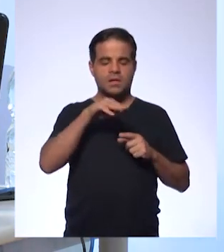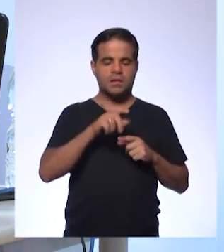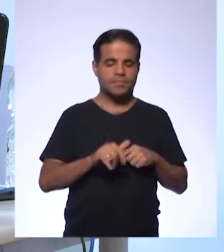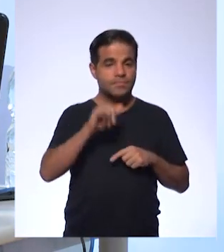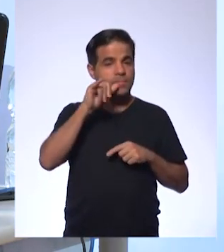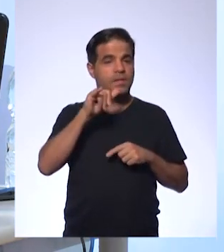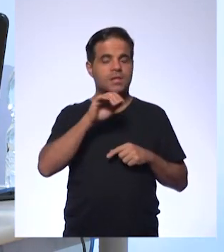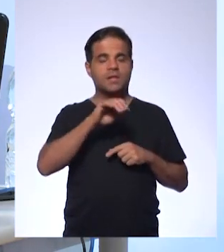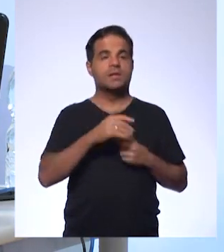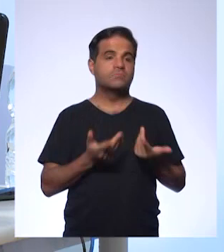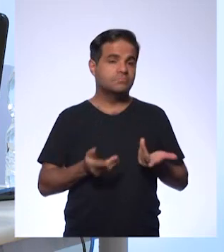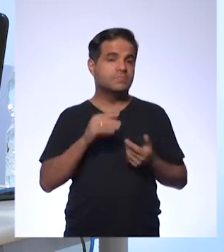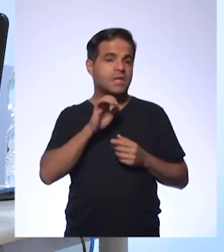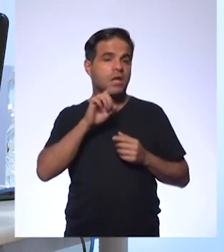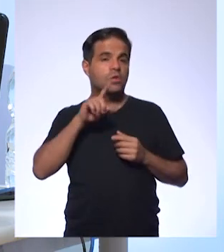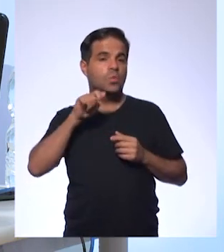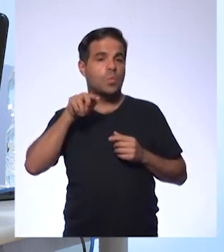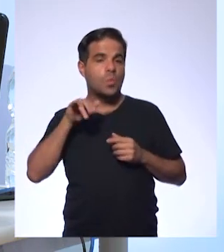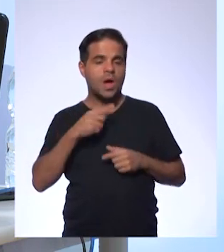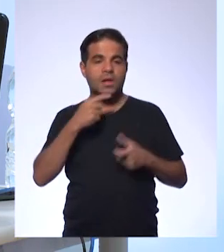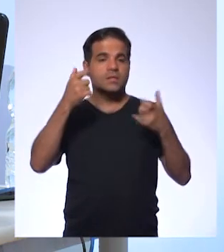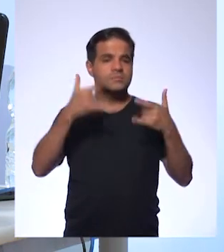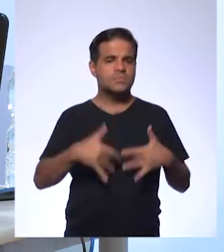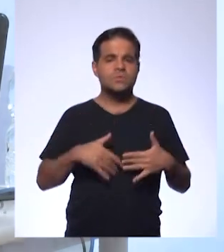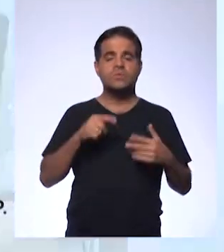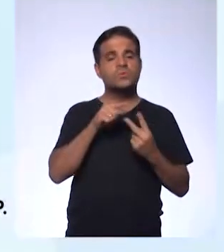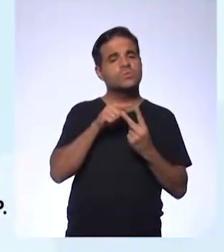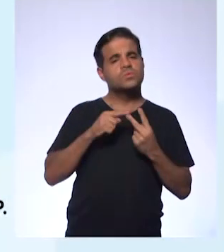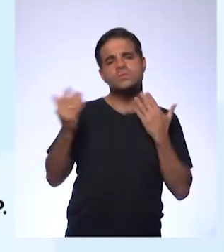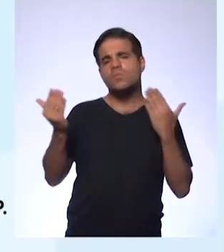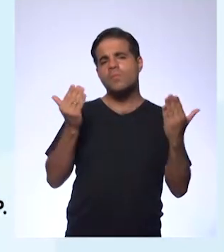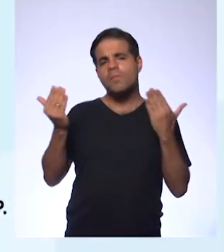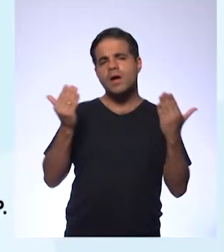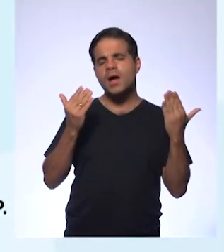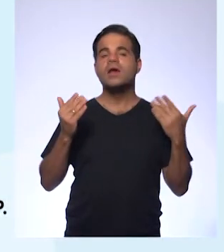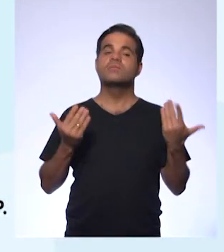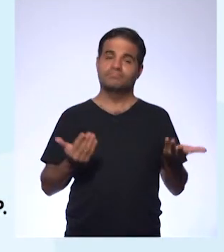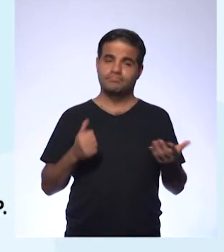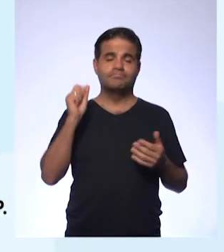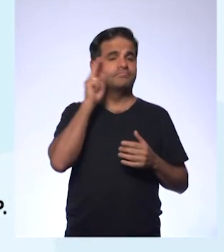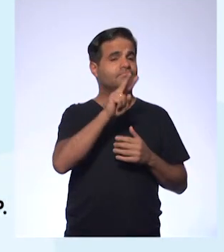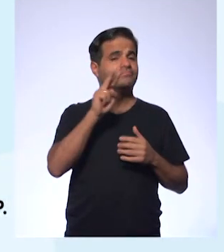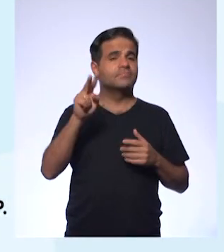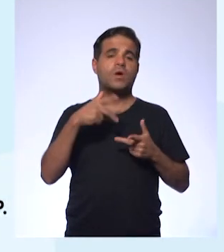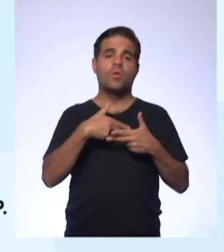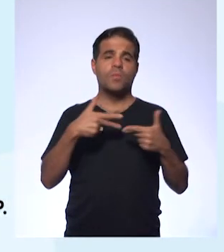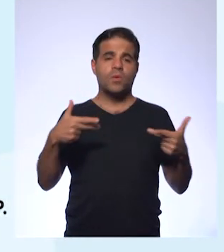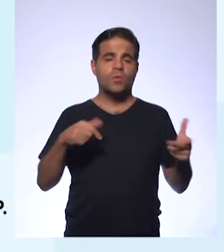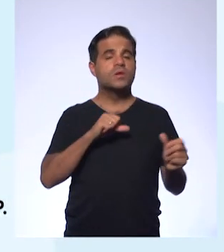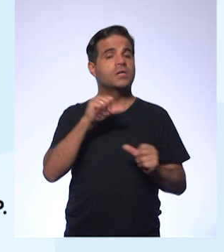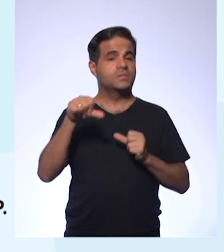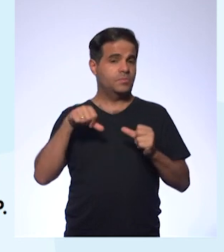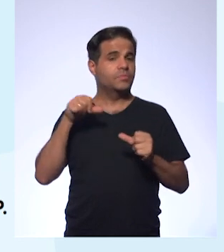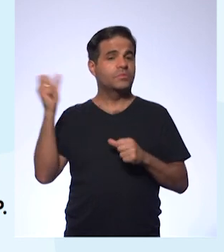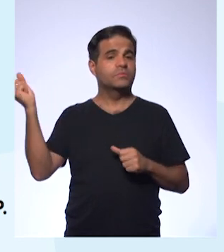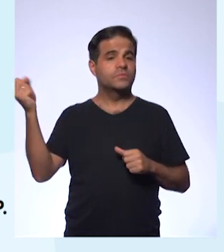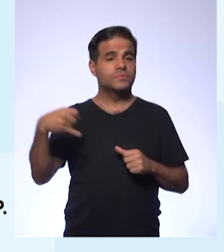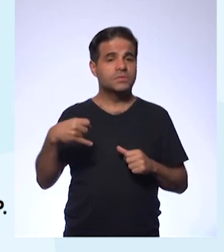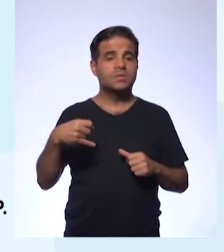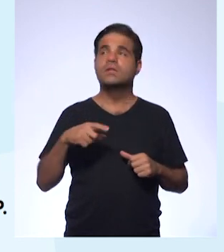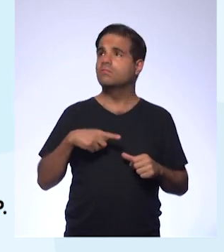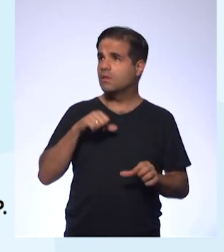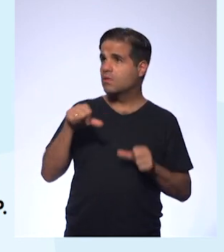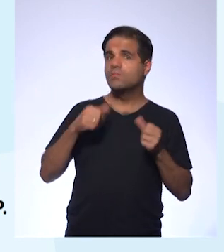Eduarda. Pois é, gente, quando a gente compara essas duas, a gente está vendo que alguma coisa mudou.